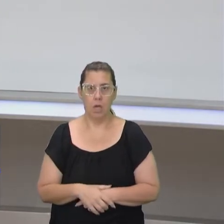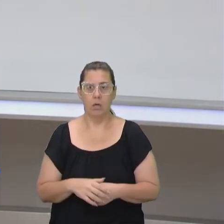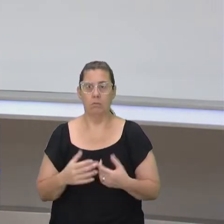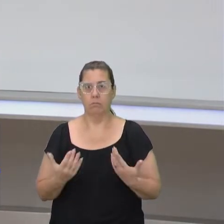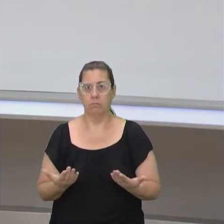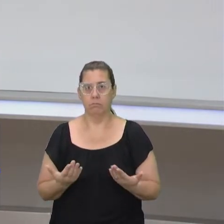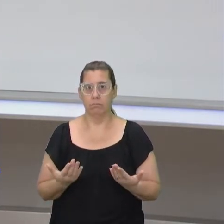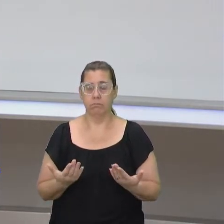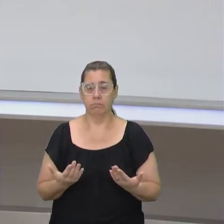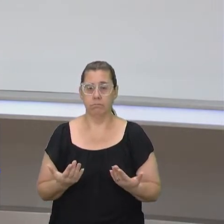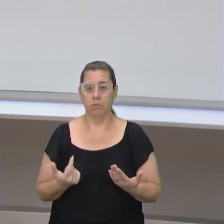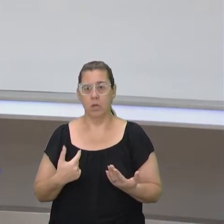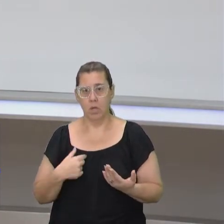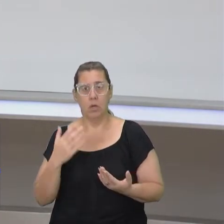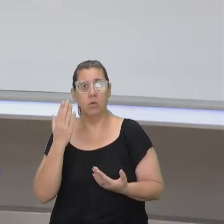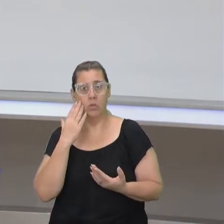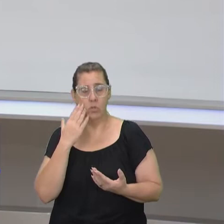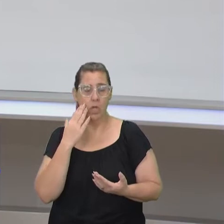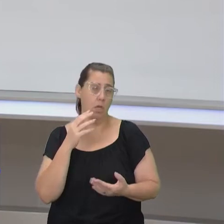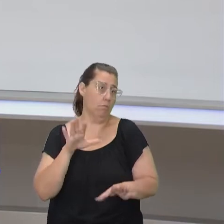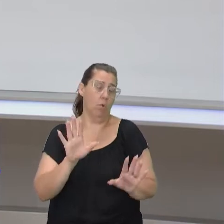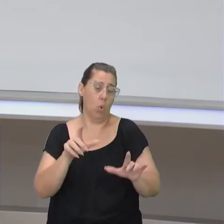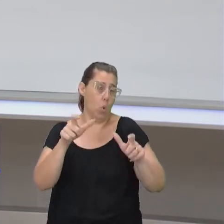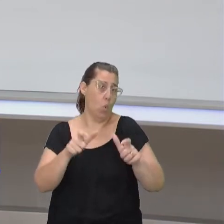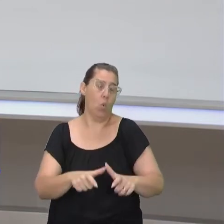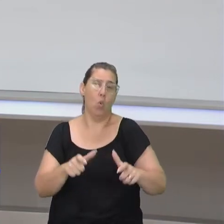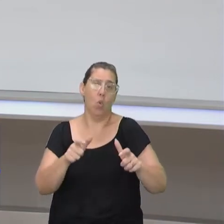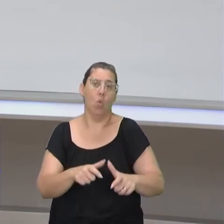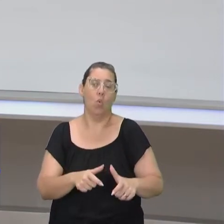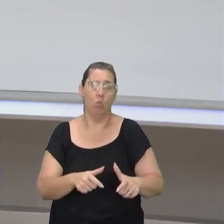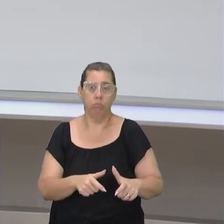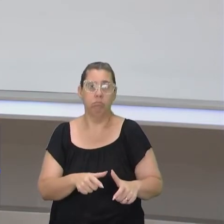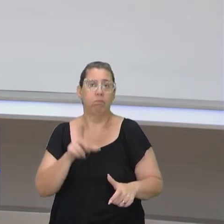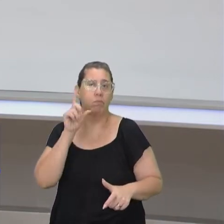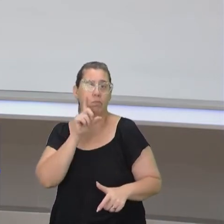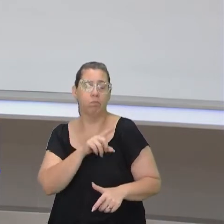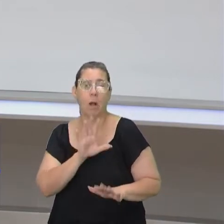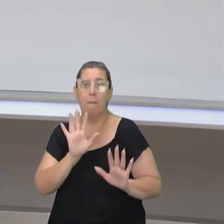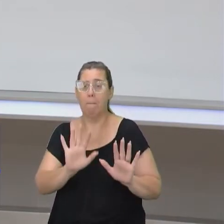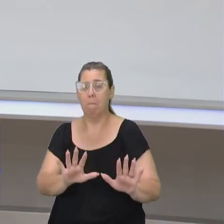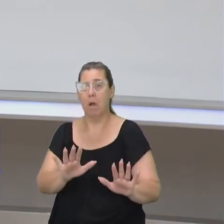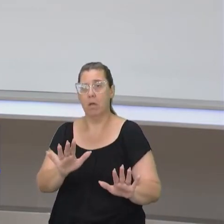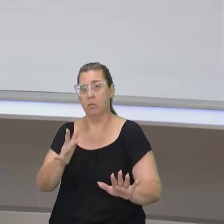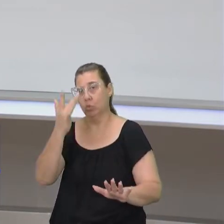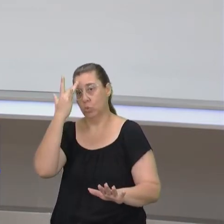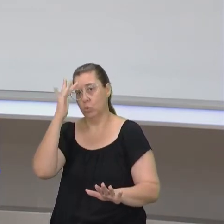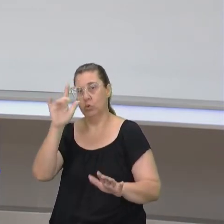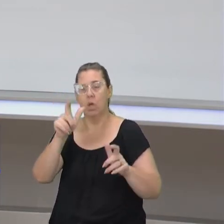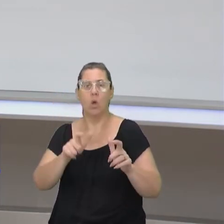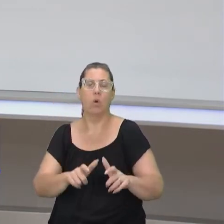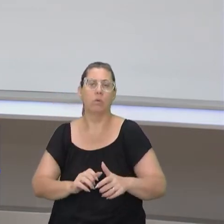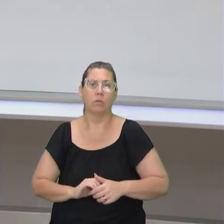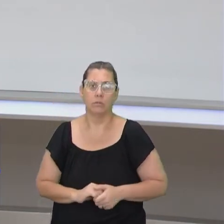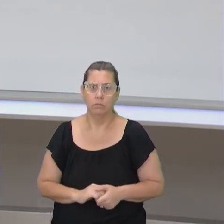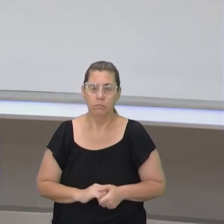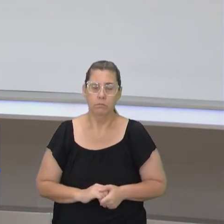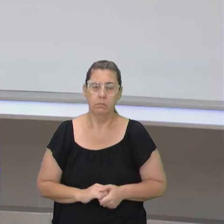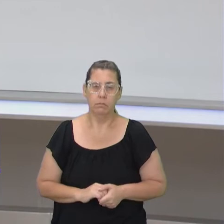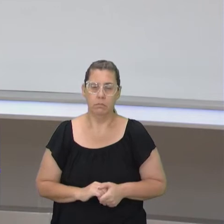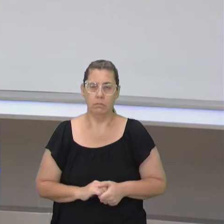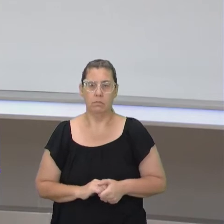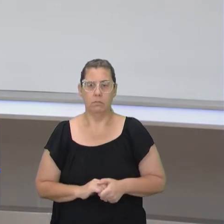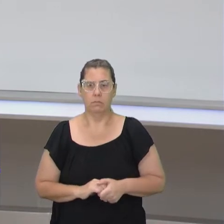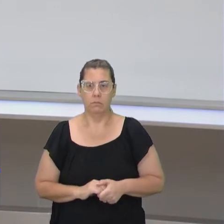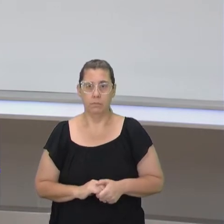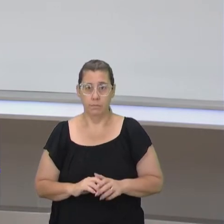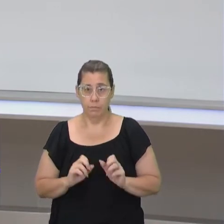Ai, meu Deus do céu. Eu sei que fica nos Estados Unidos, tá bom? Estado ou cidade. Não me recordo agora, perdão, é isso aí, Rhode Island, mas eu sei que é Estados Unidos,